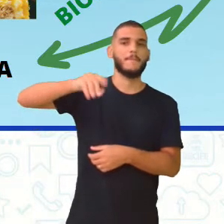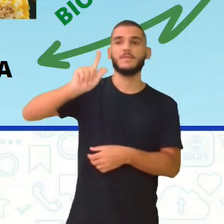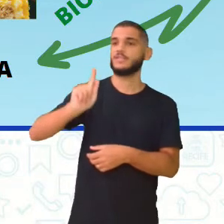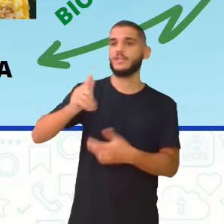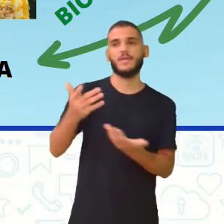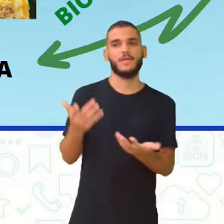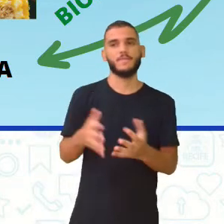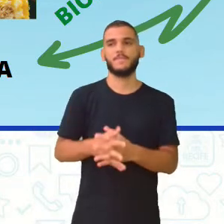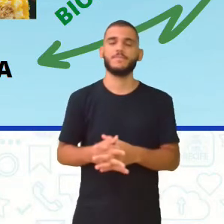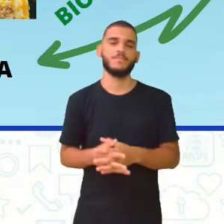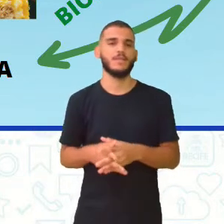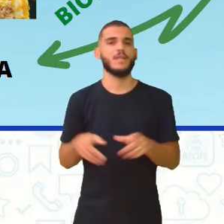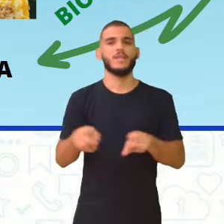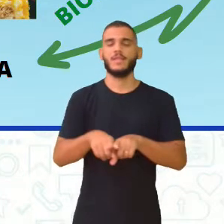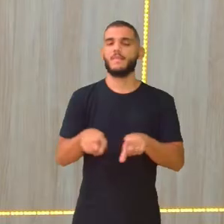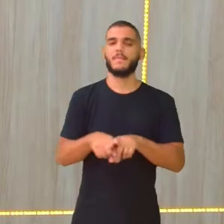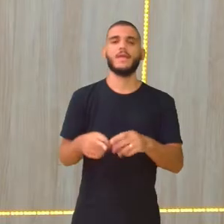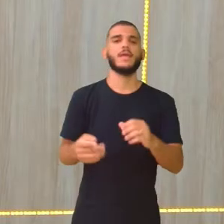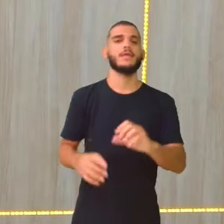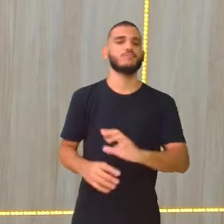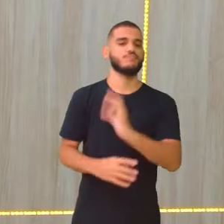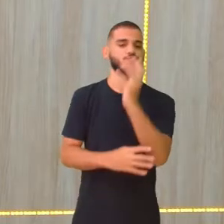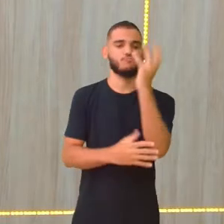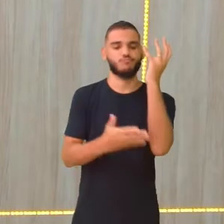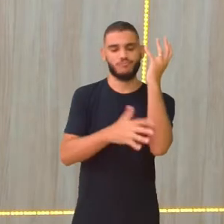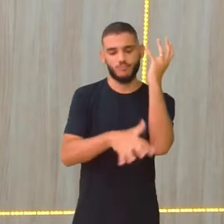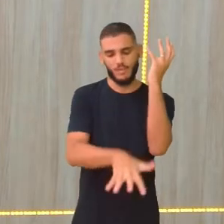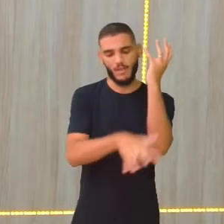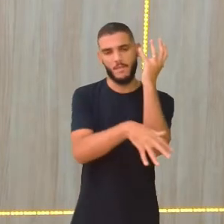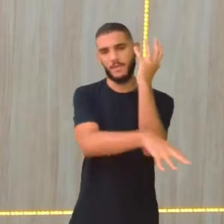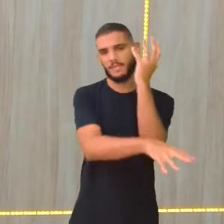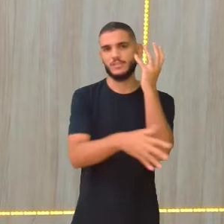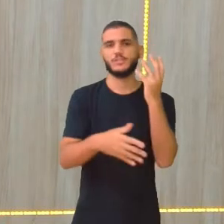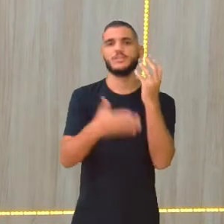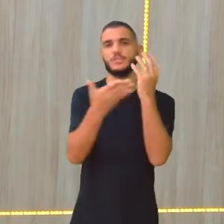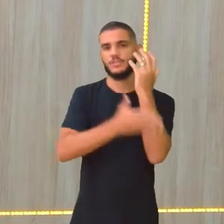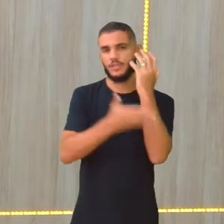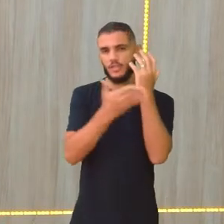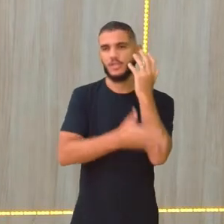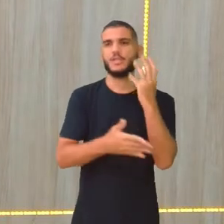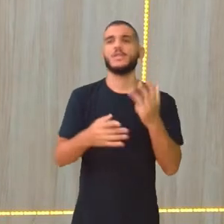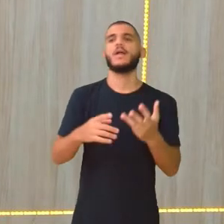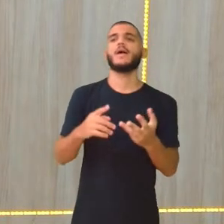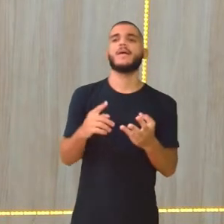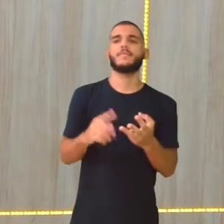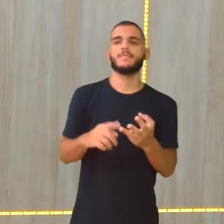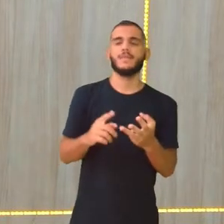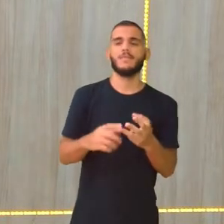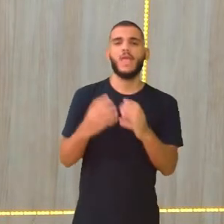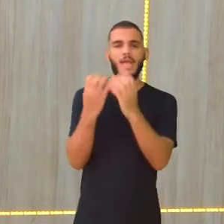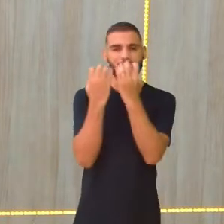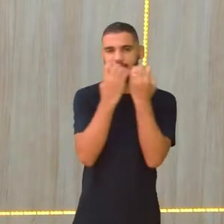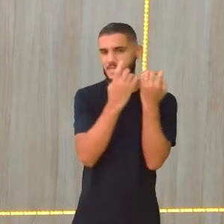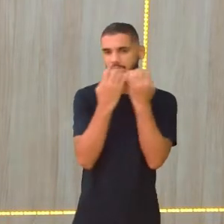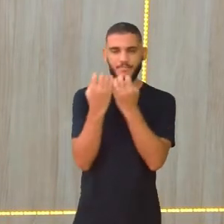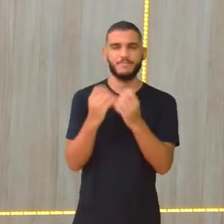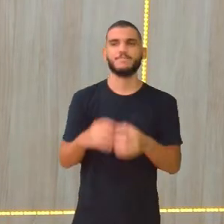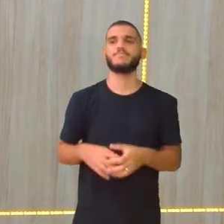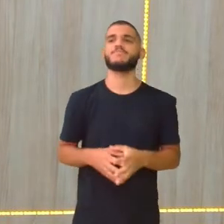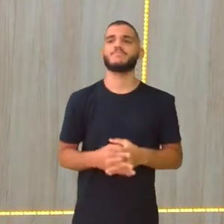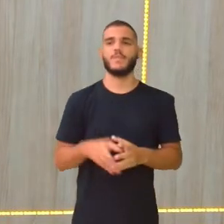números expressivos de beta-caroteno, substância importantíssima, né, para o desenvolvimento do nosso corpo. E, através